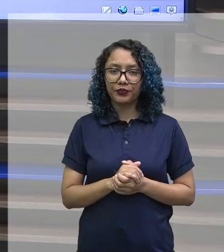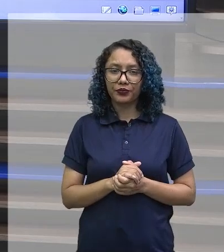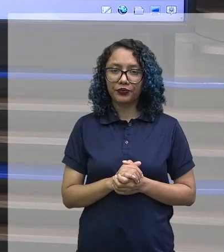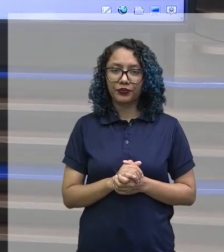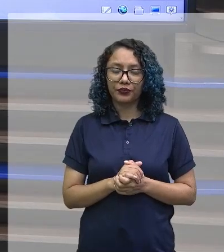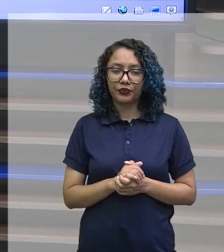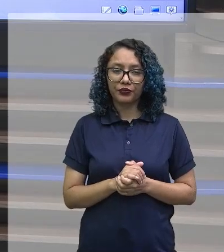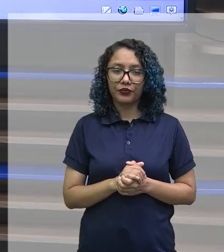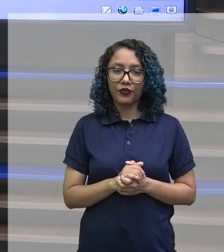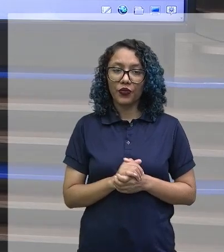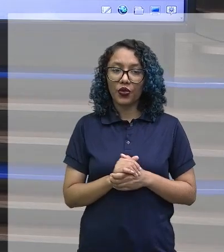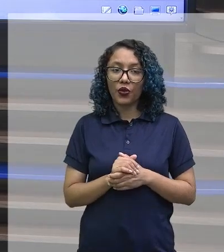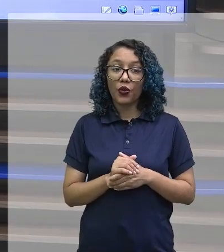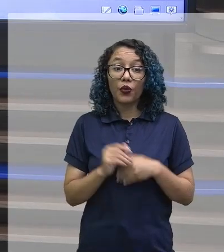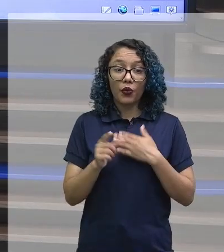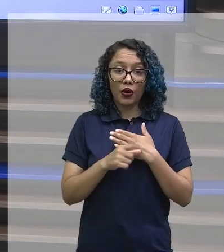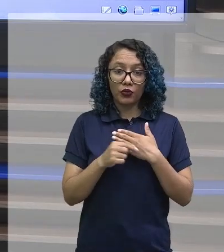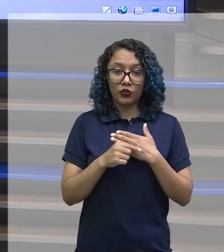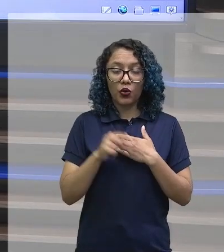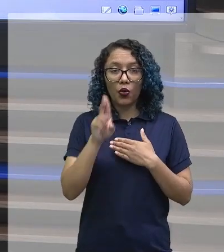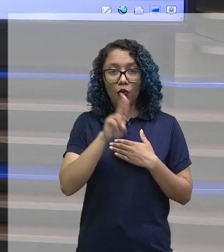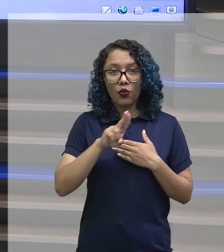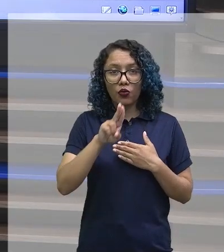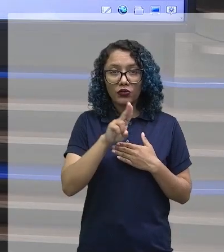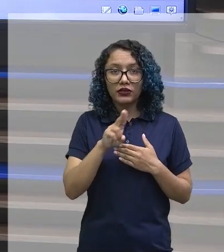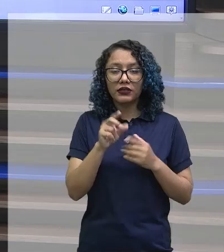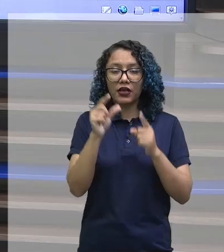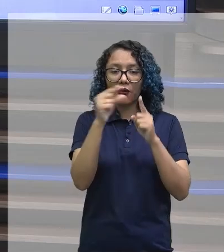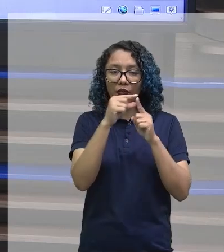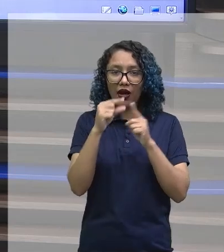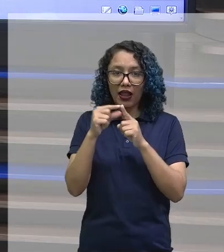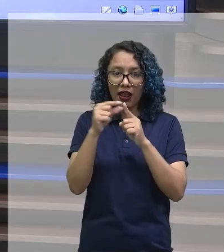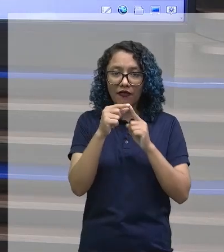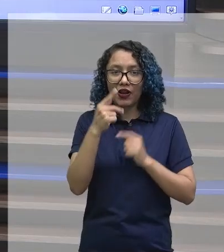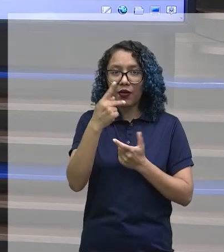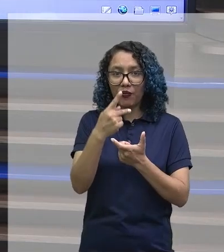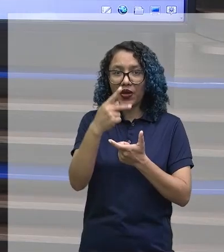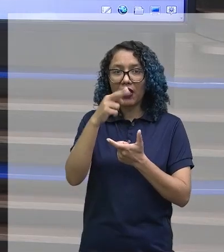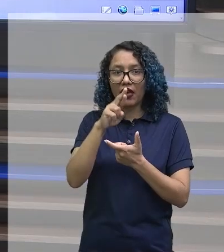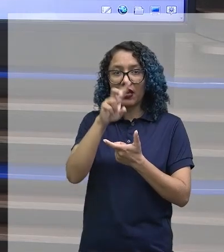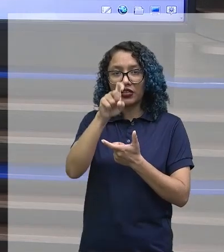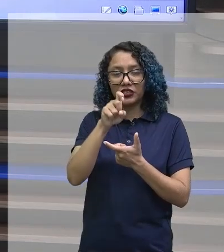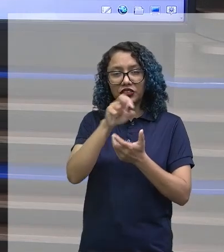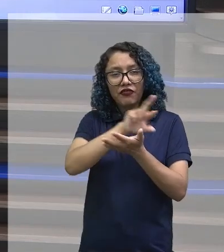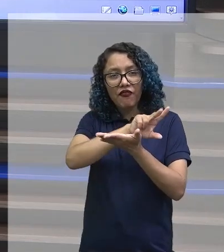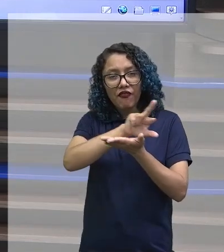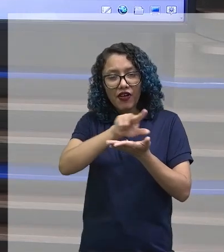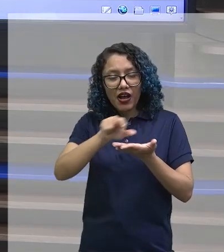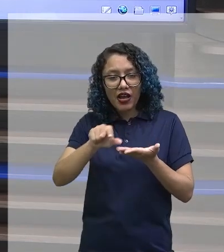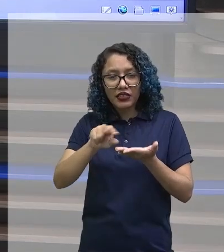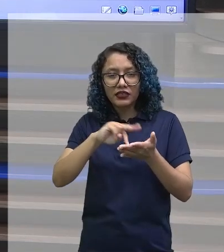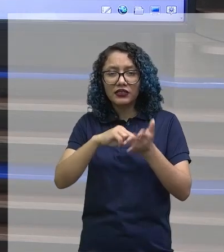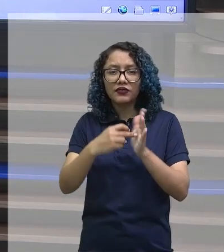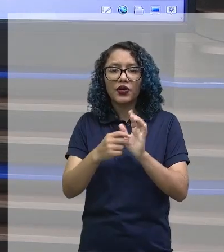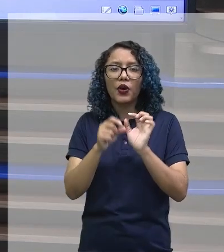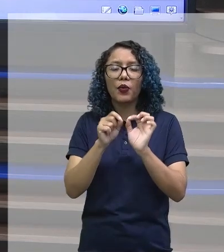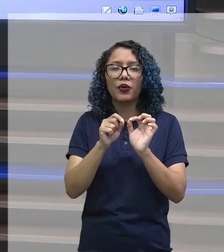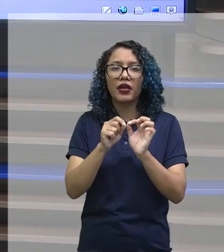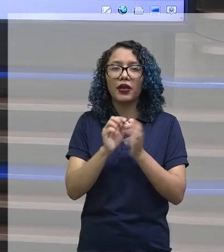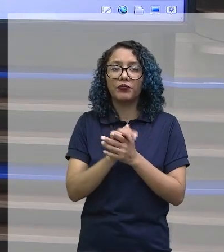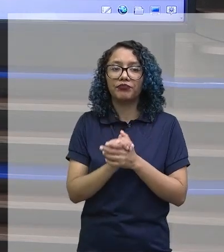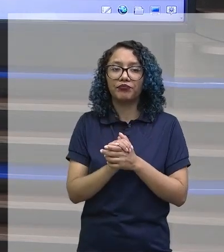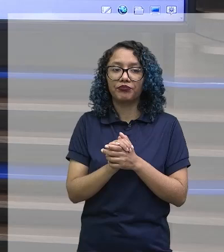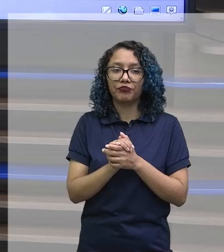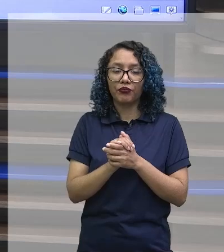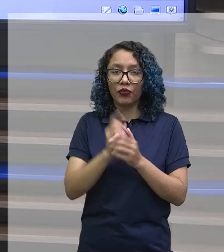o poeta ele utiliza várias palavras proparoxítonas, né, que são aquelas palavras em que o acento tônico, o